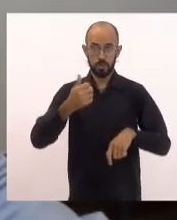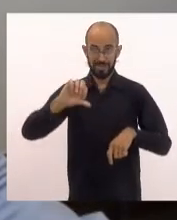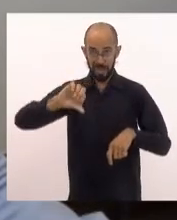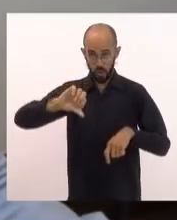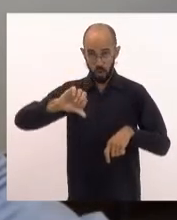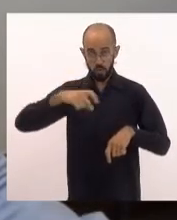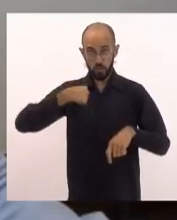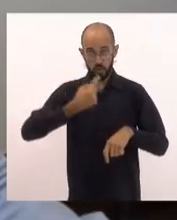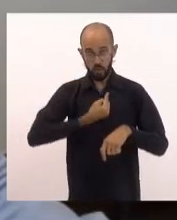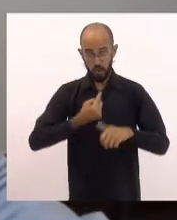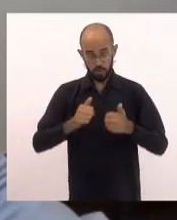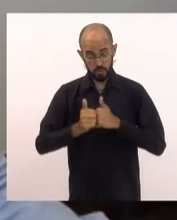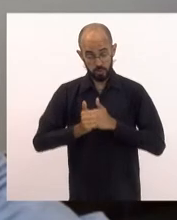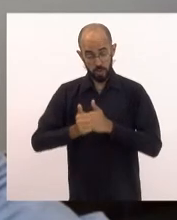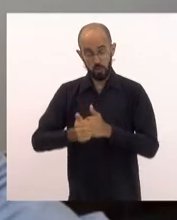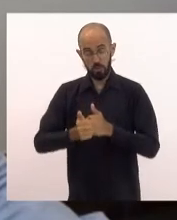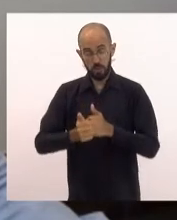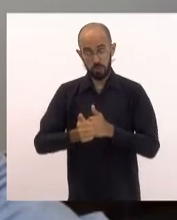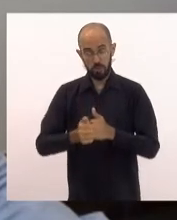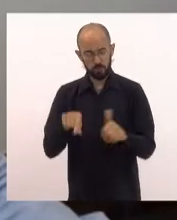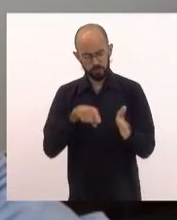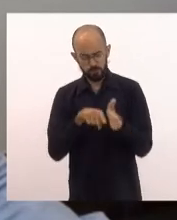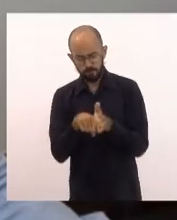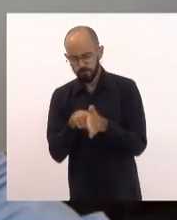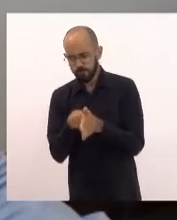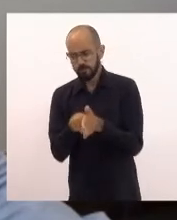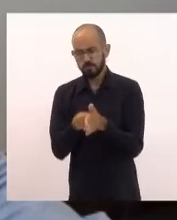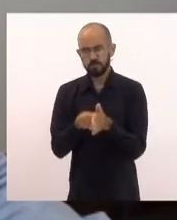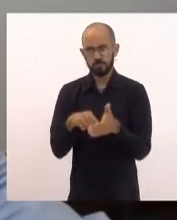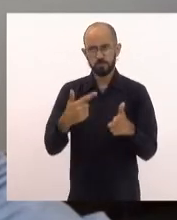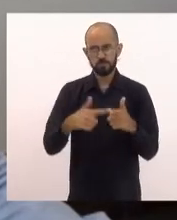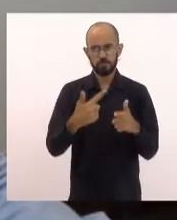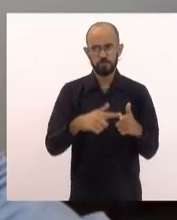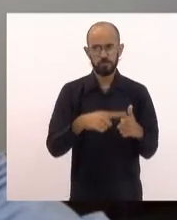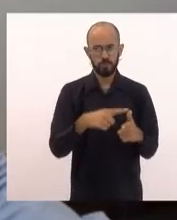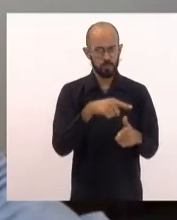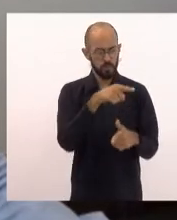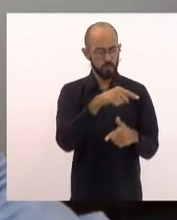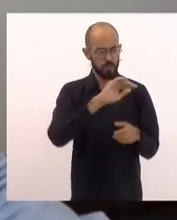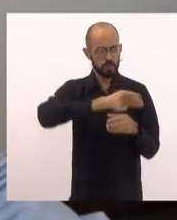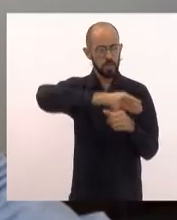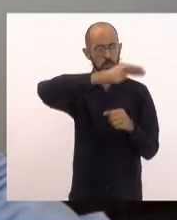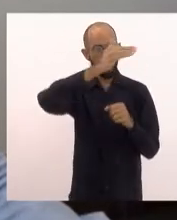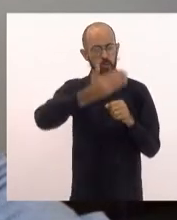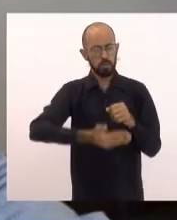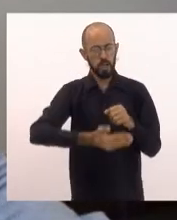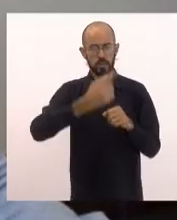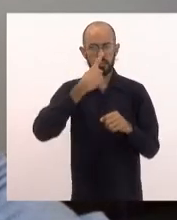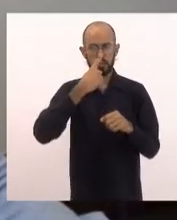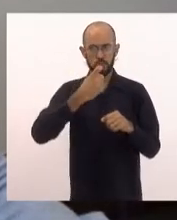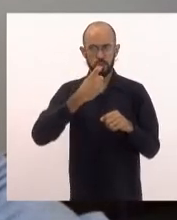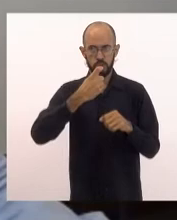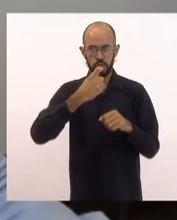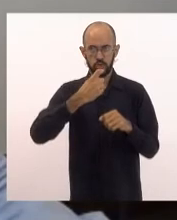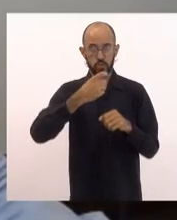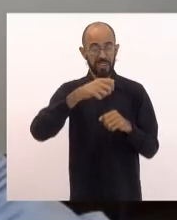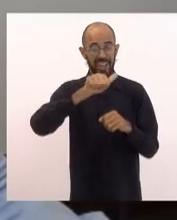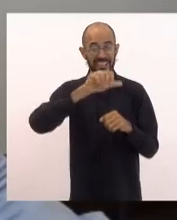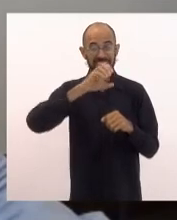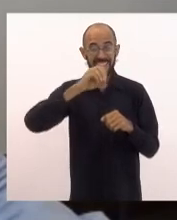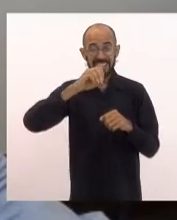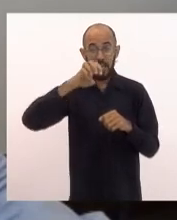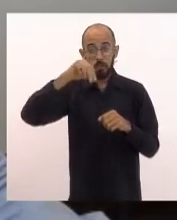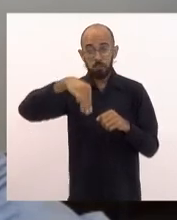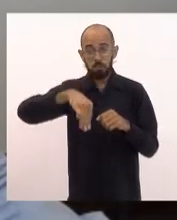estamos acompanhando e monitorando esse problema dessa montanha de escória que está a menos de 100 metros